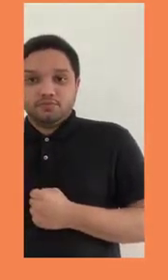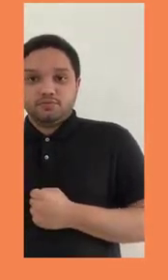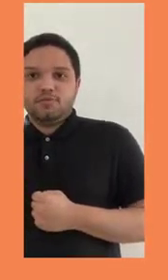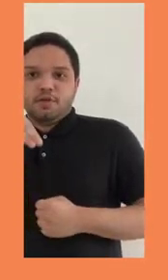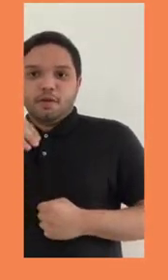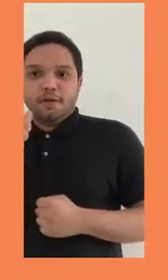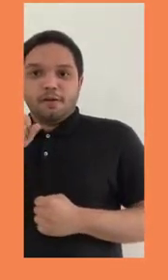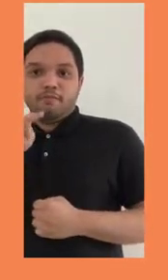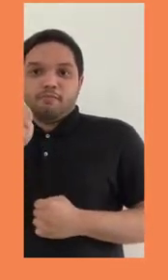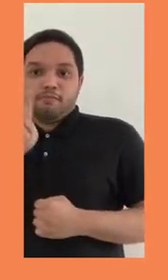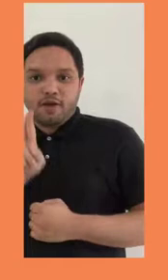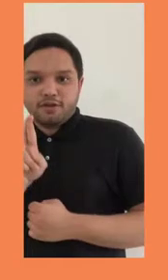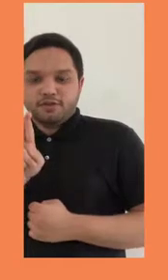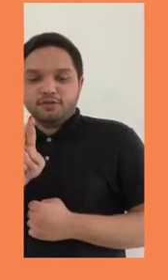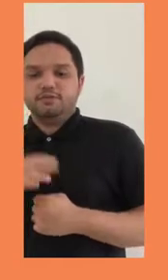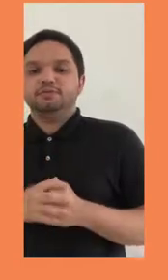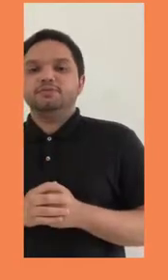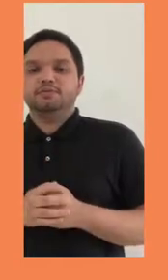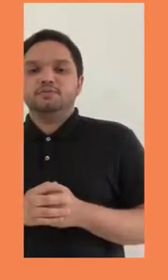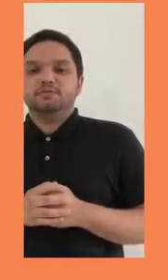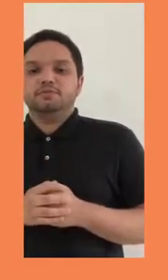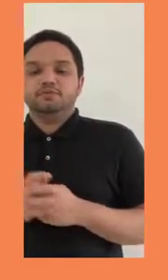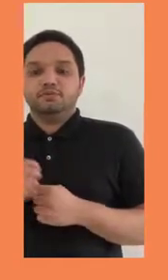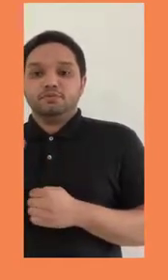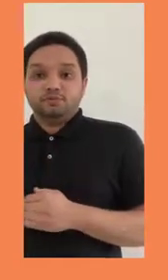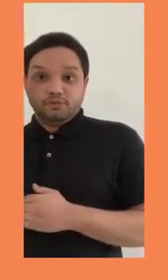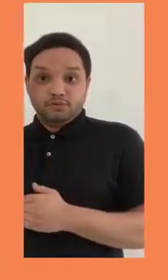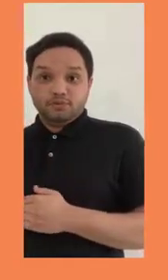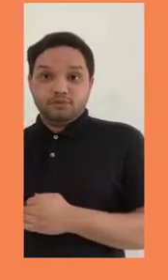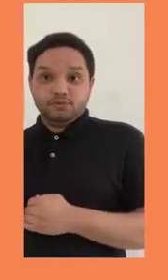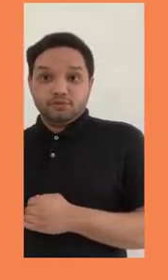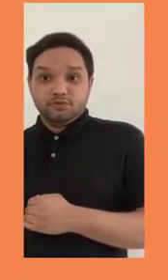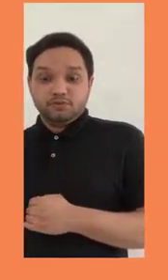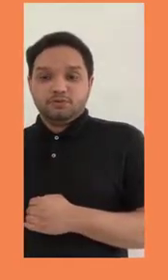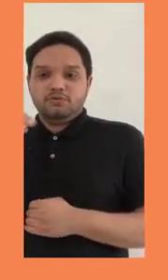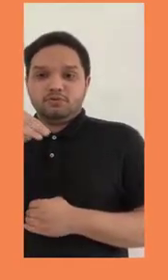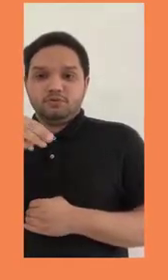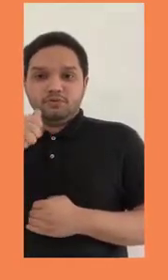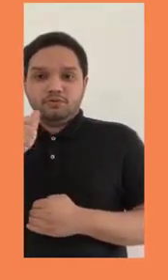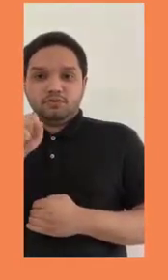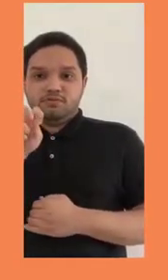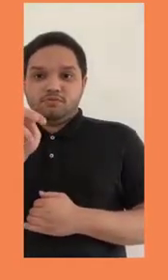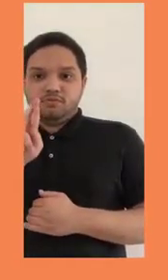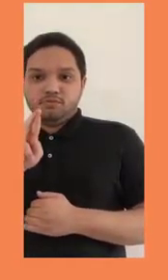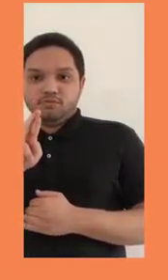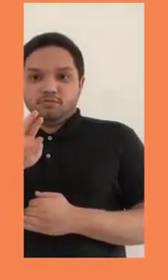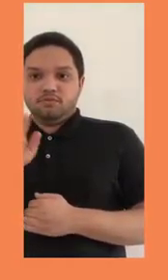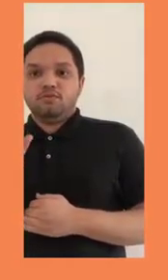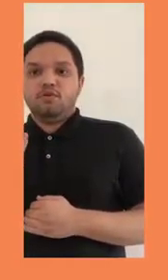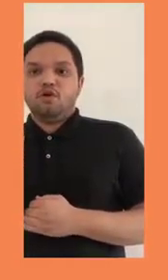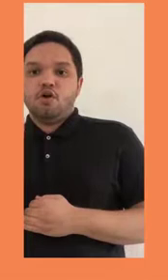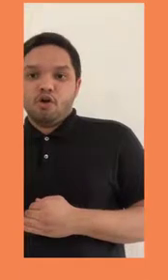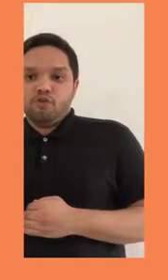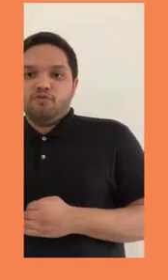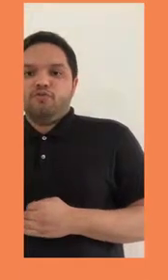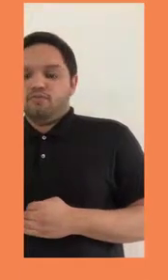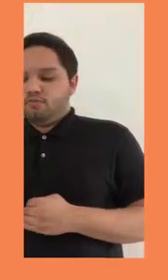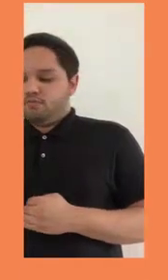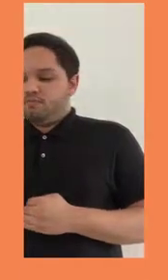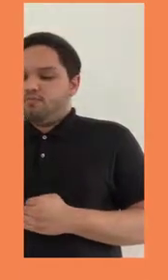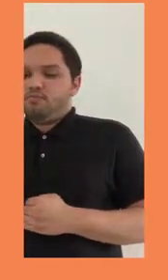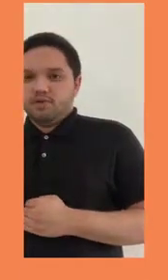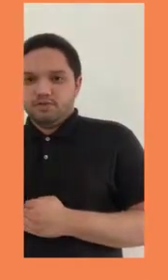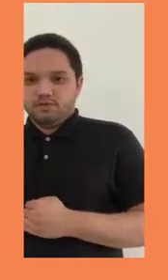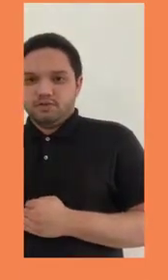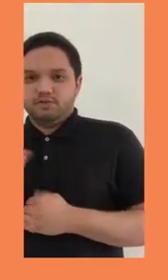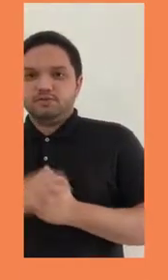internet diário o nível 3 é o Master eo nível